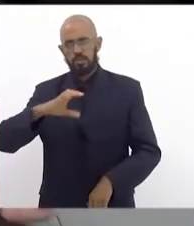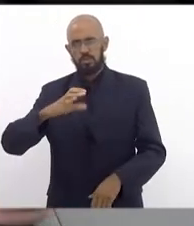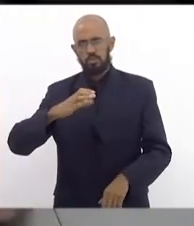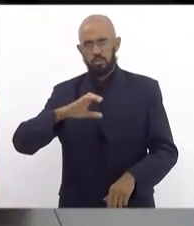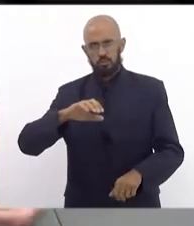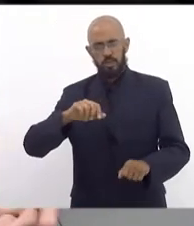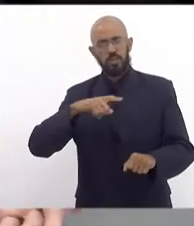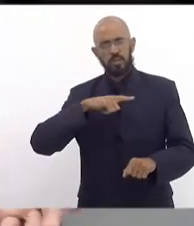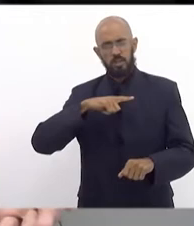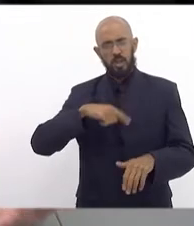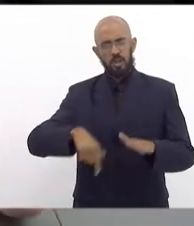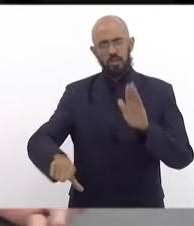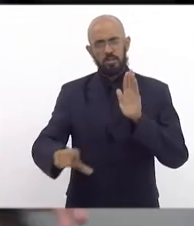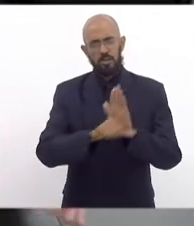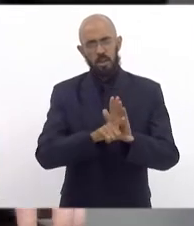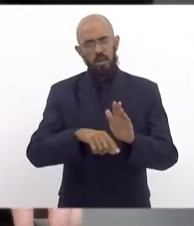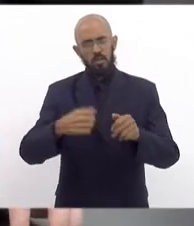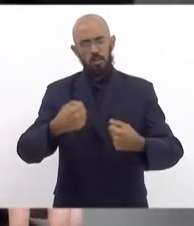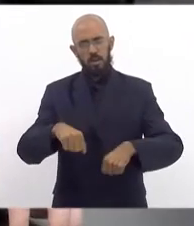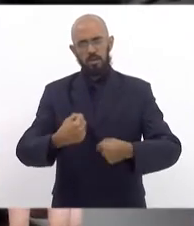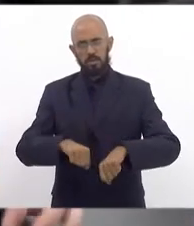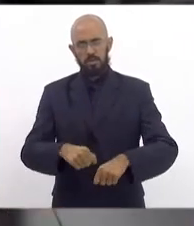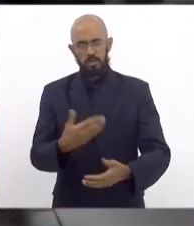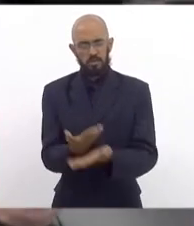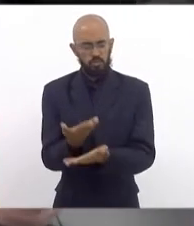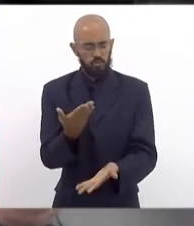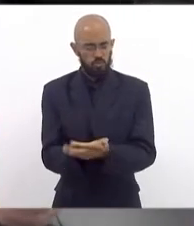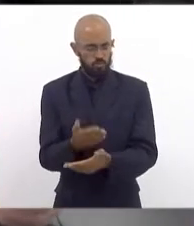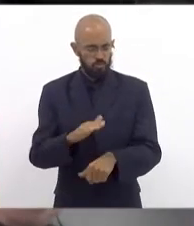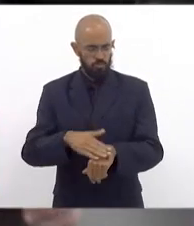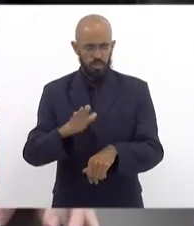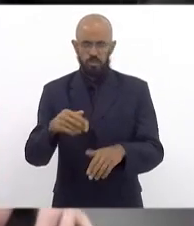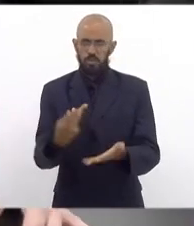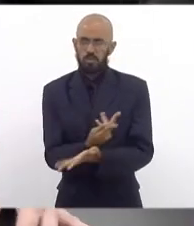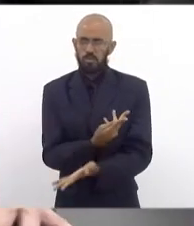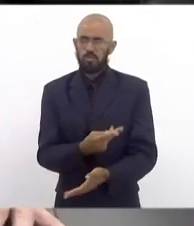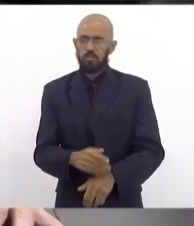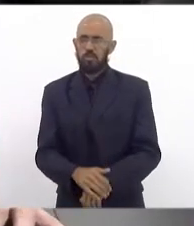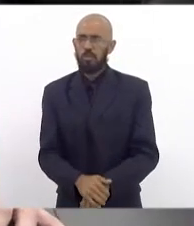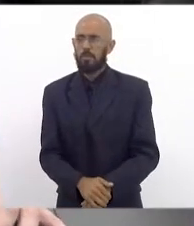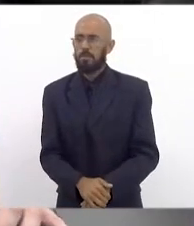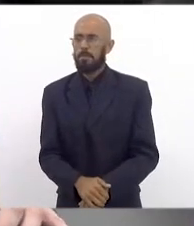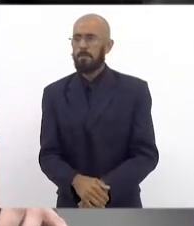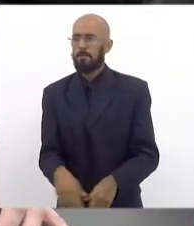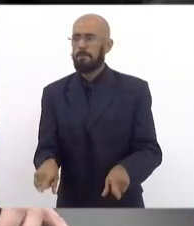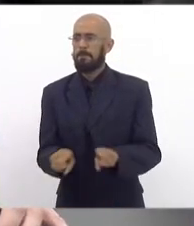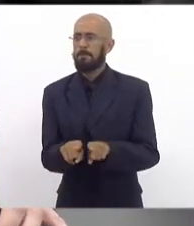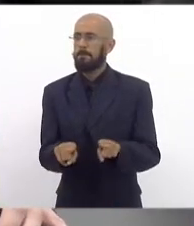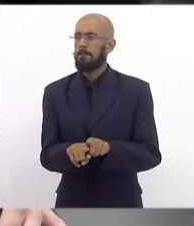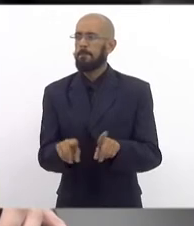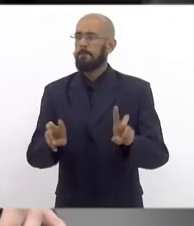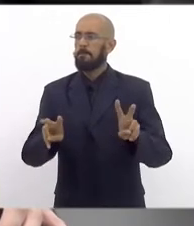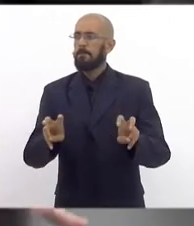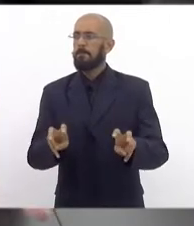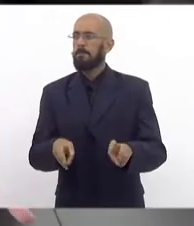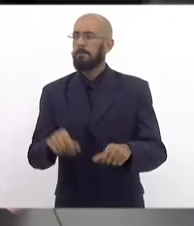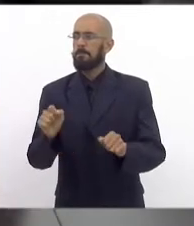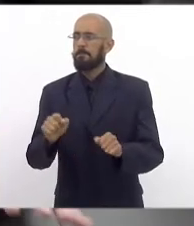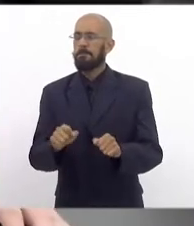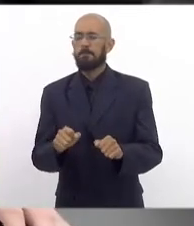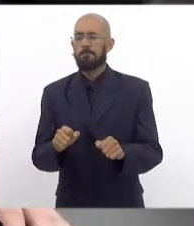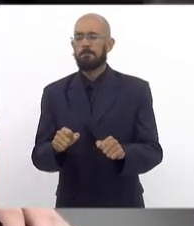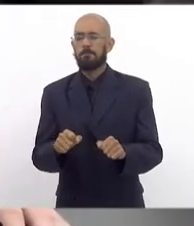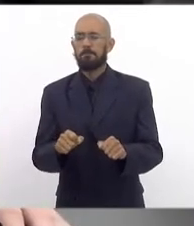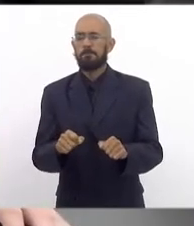certa legitimidade e necessidade de que estudos aconteçam com relação às as observações